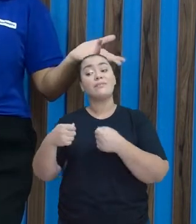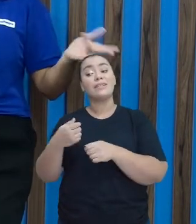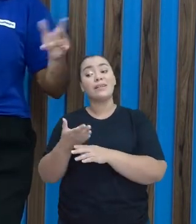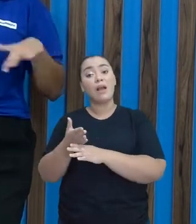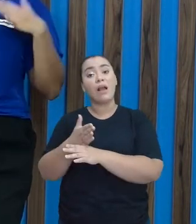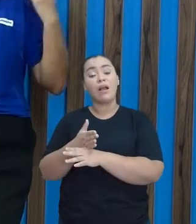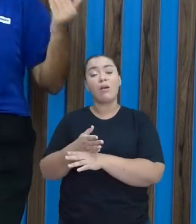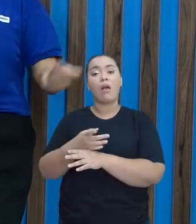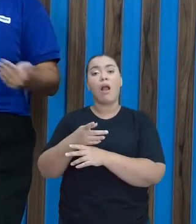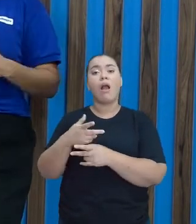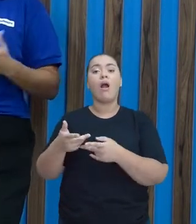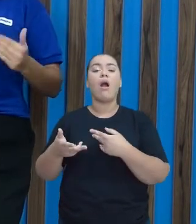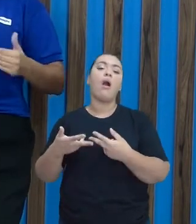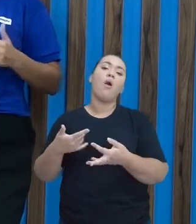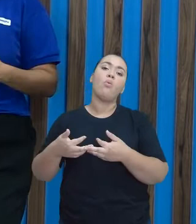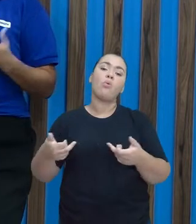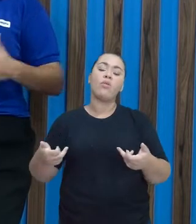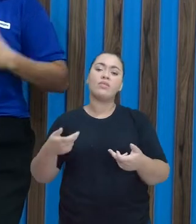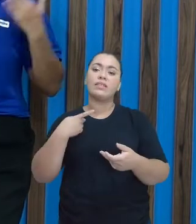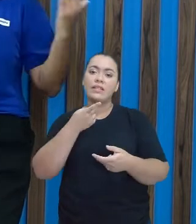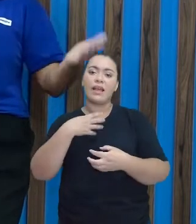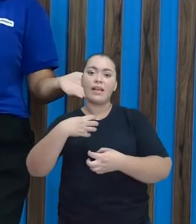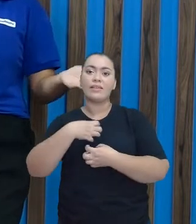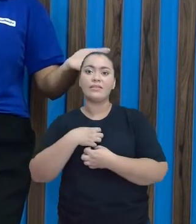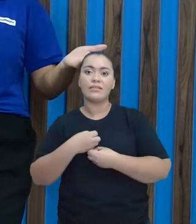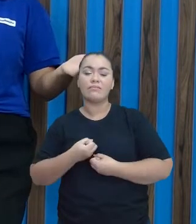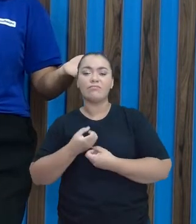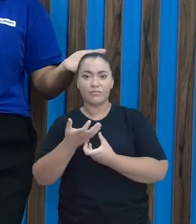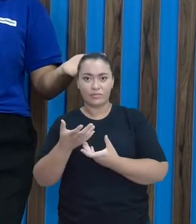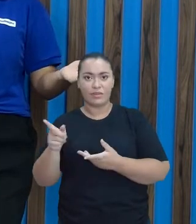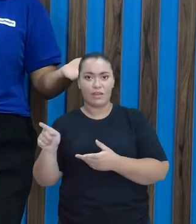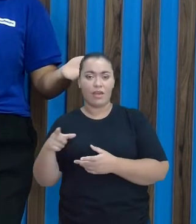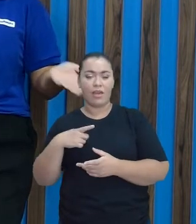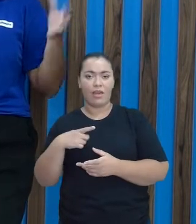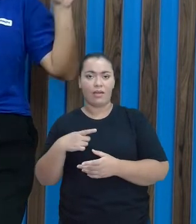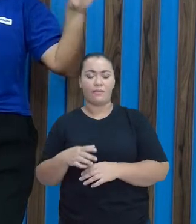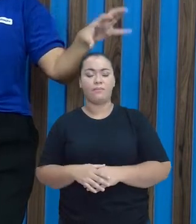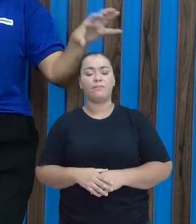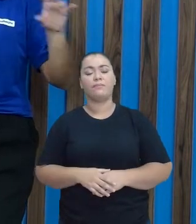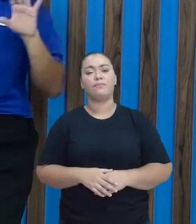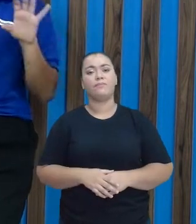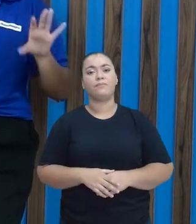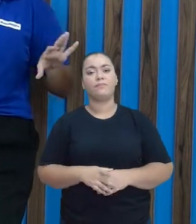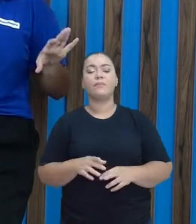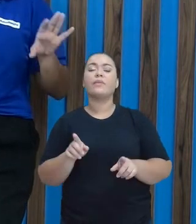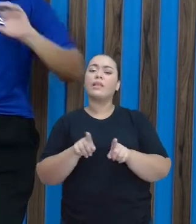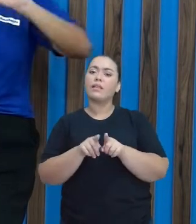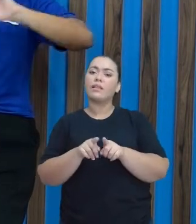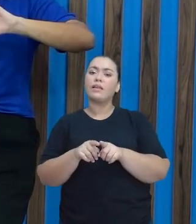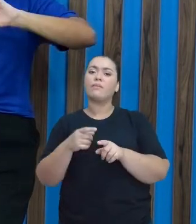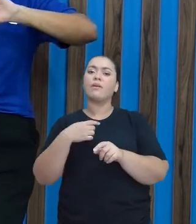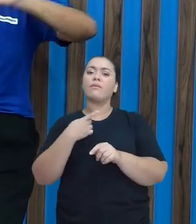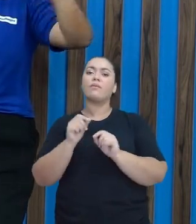ou derivado vai seguir mais ou menos a mesma lógica dos adjetivos, né? Um radical.